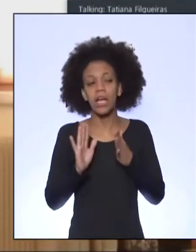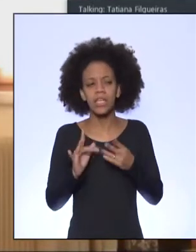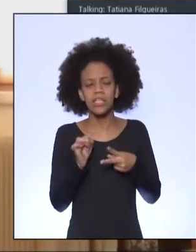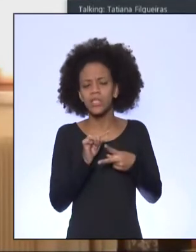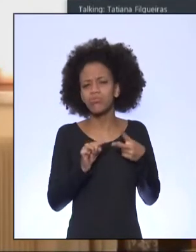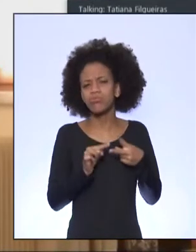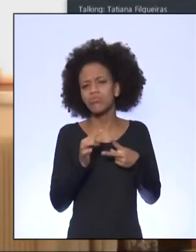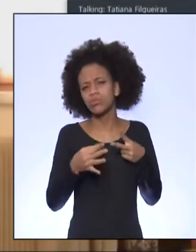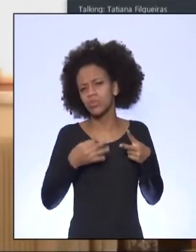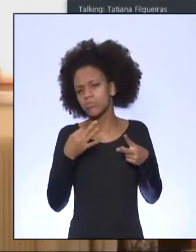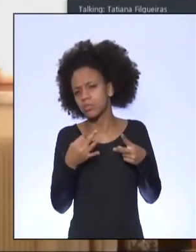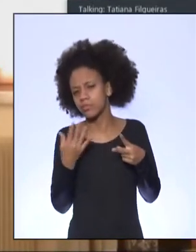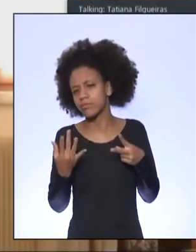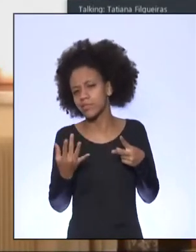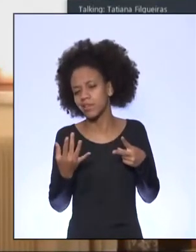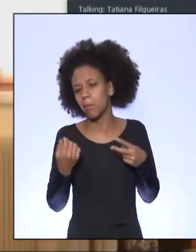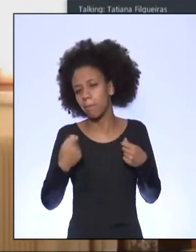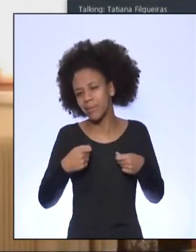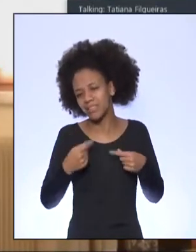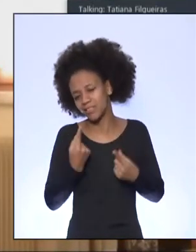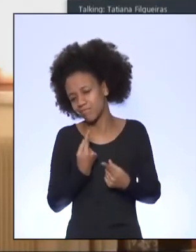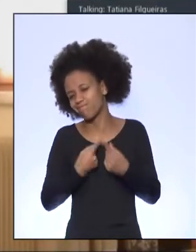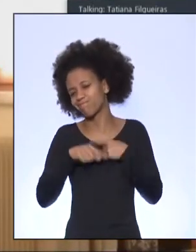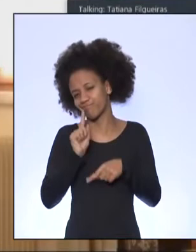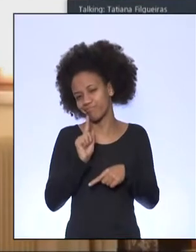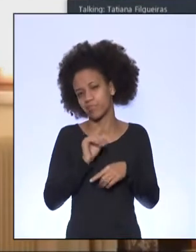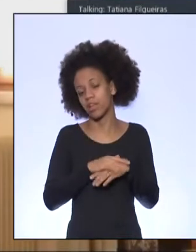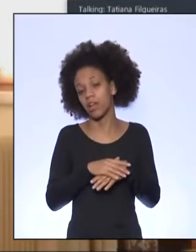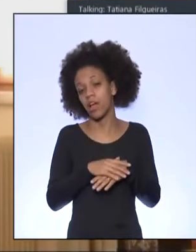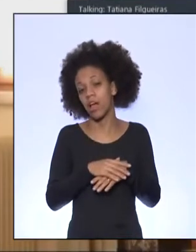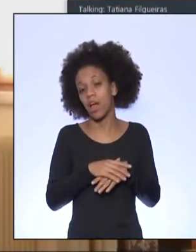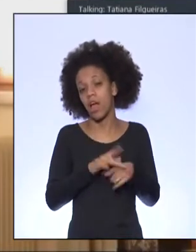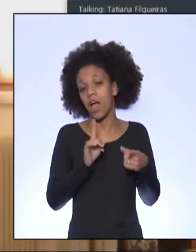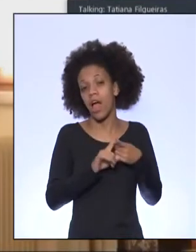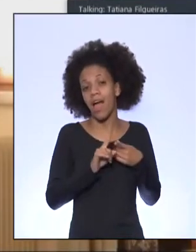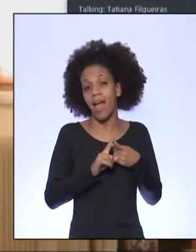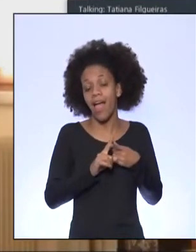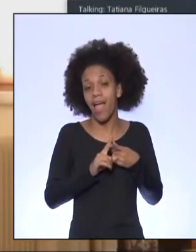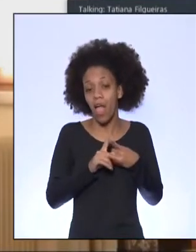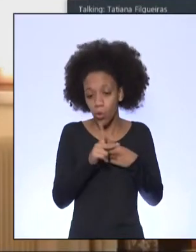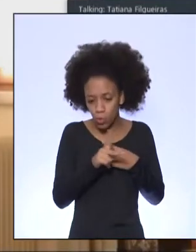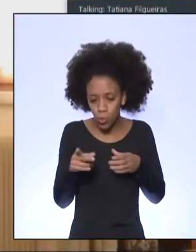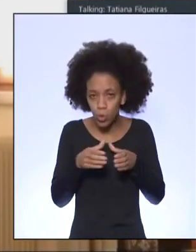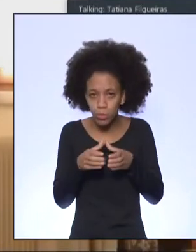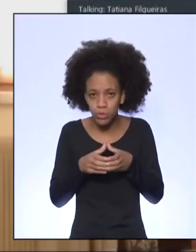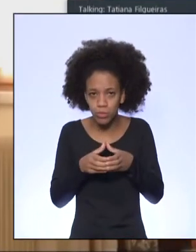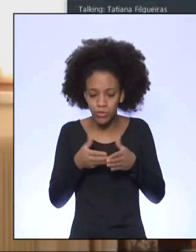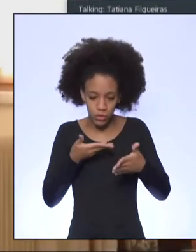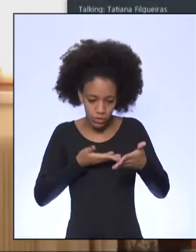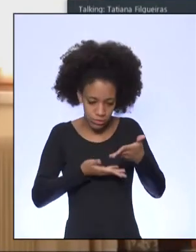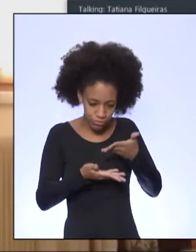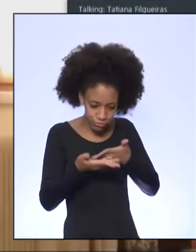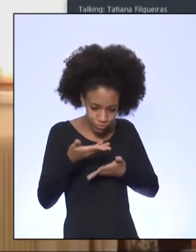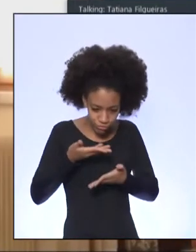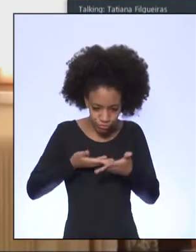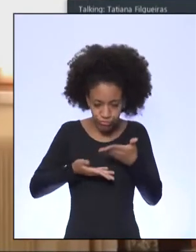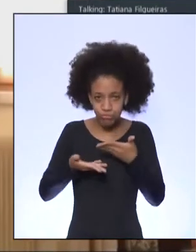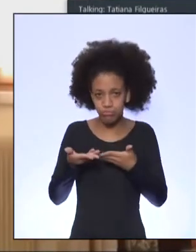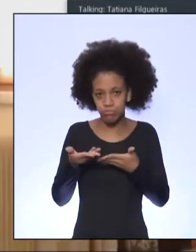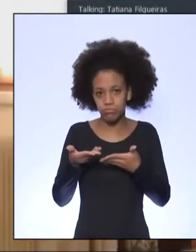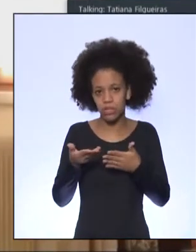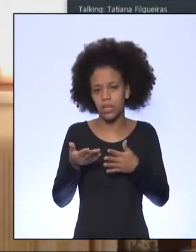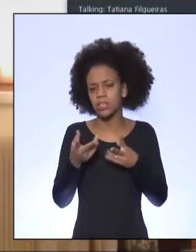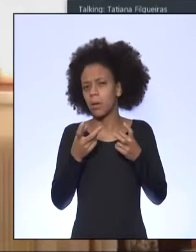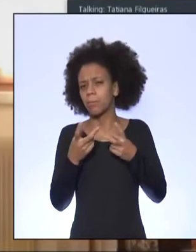atenção também, que a gente precisa reinventar, Raquel, é a colaboração entre os professores. Então, a gente está vendo aqui, a OCDE fez